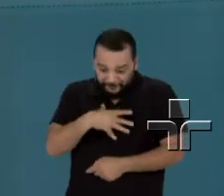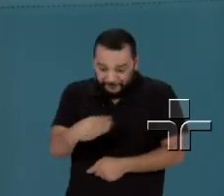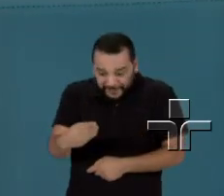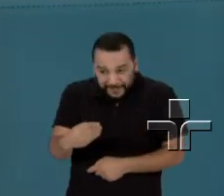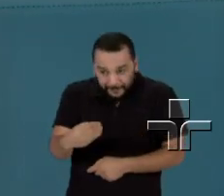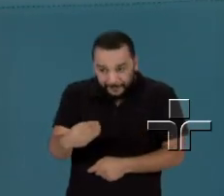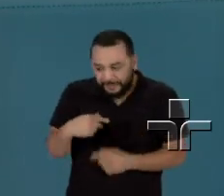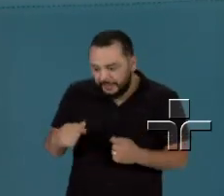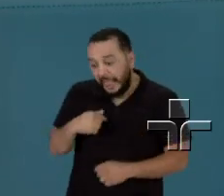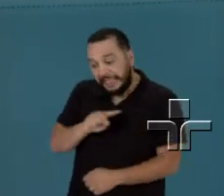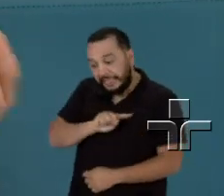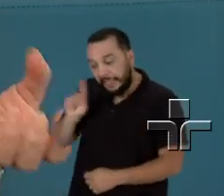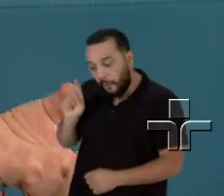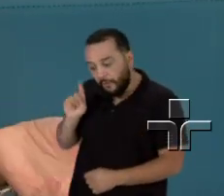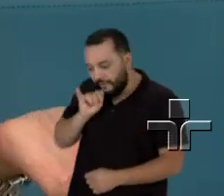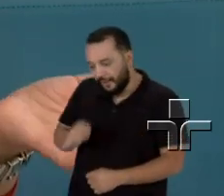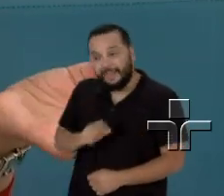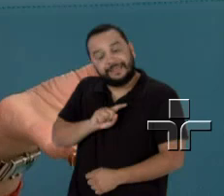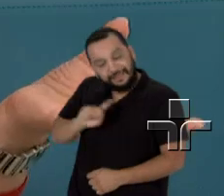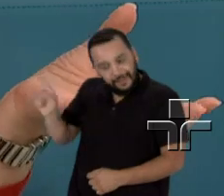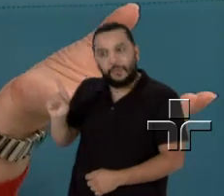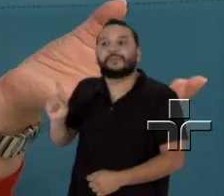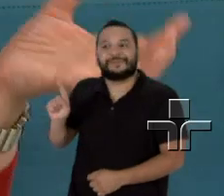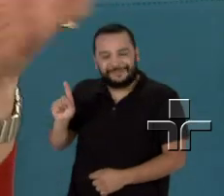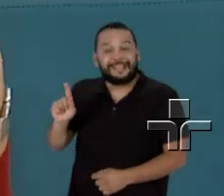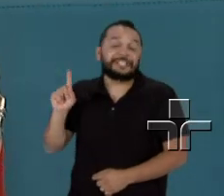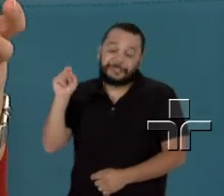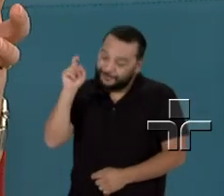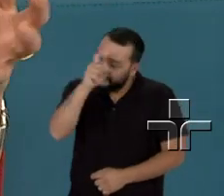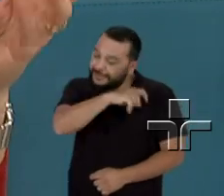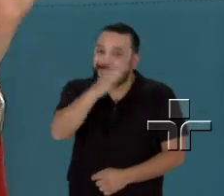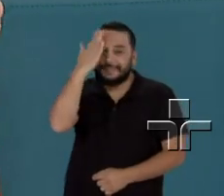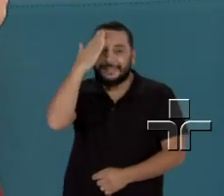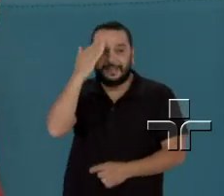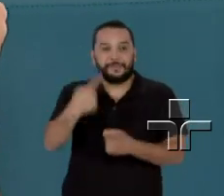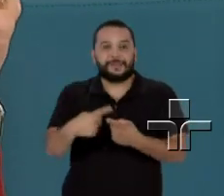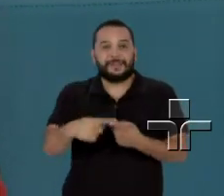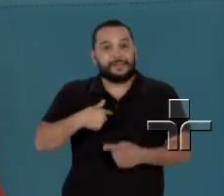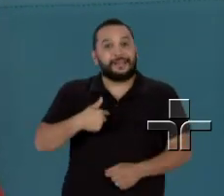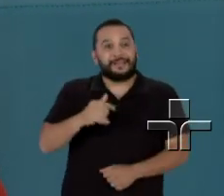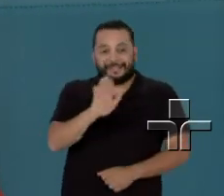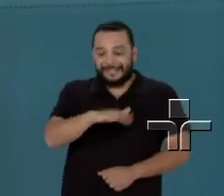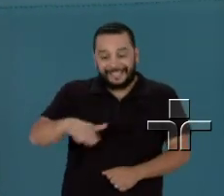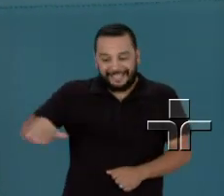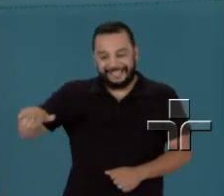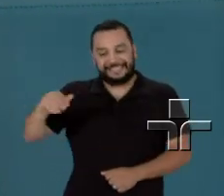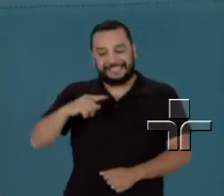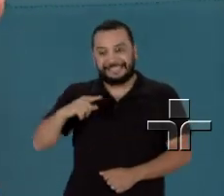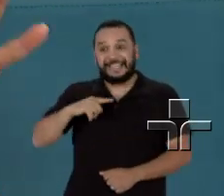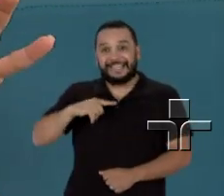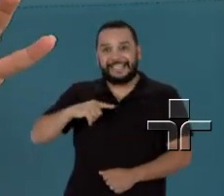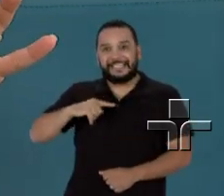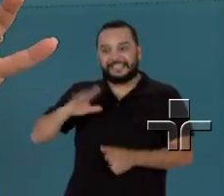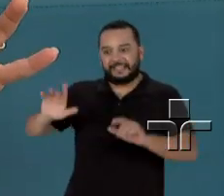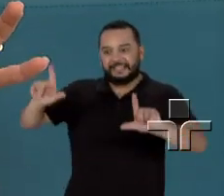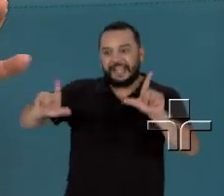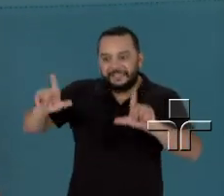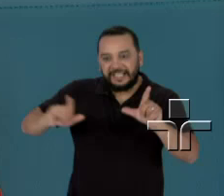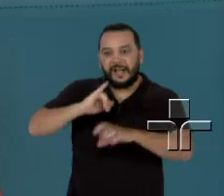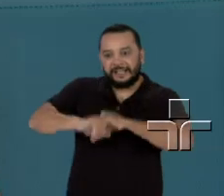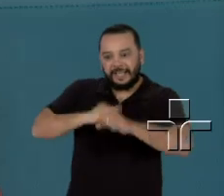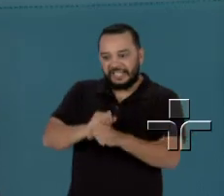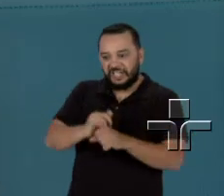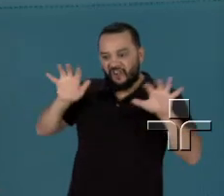não né e hoje em dia o o o as crianças são muito mais bombardeadas nesta bem a palavra